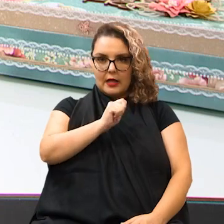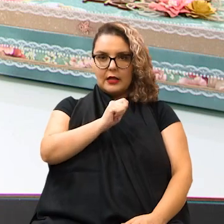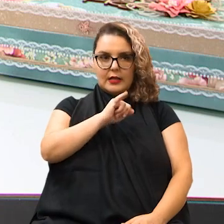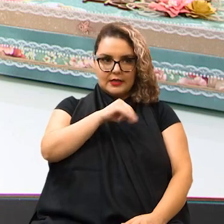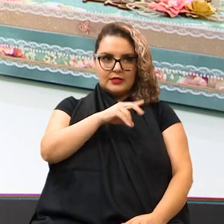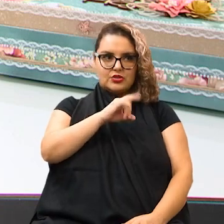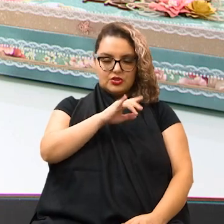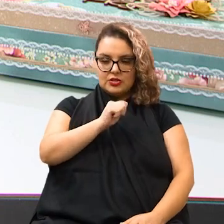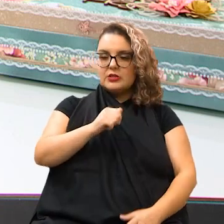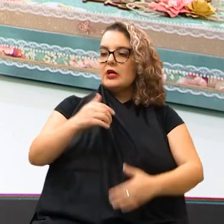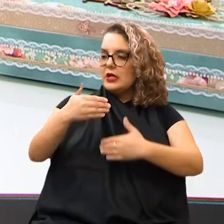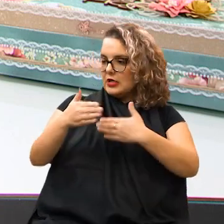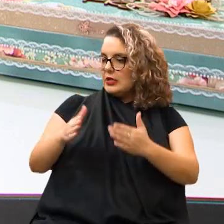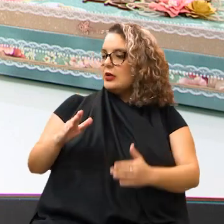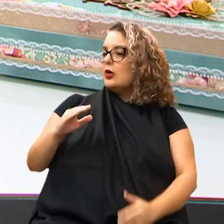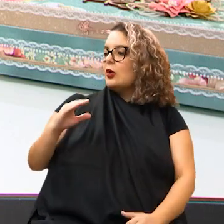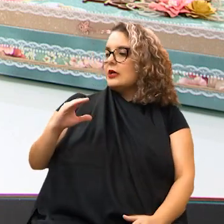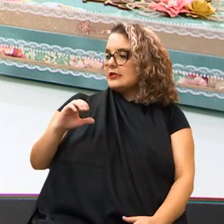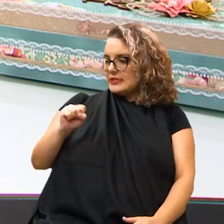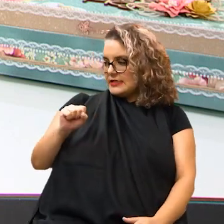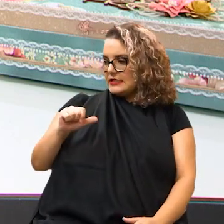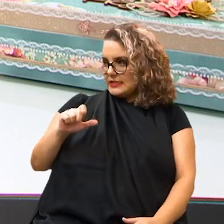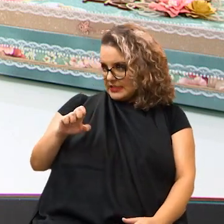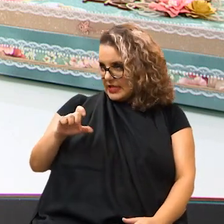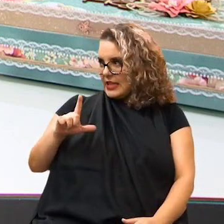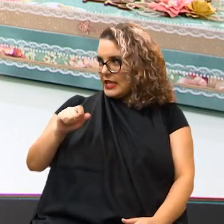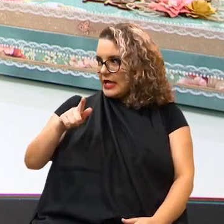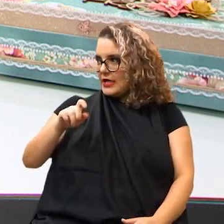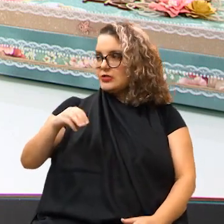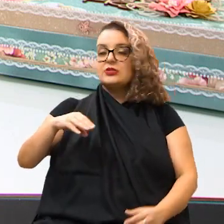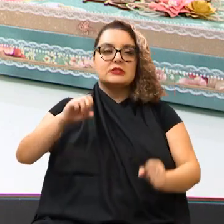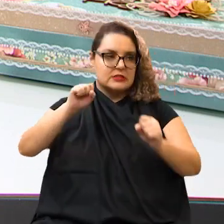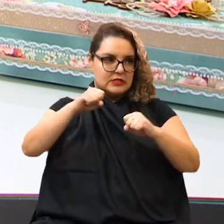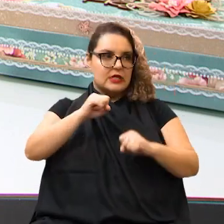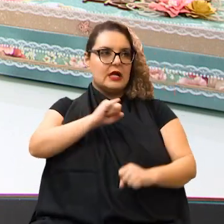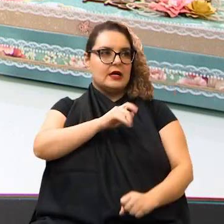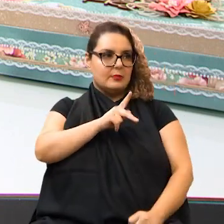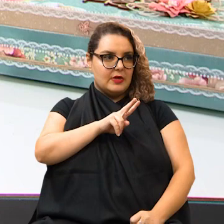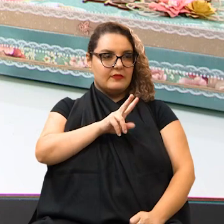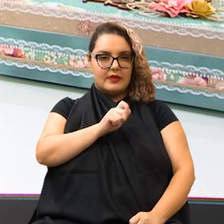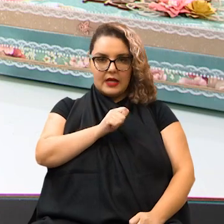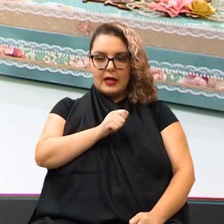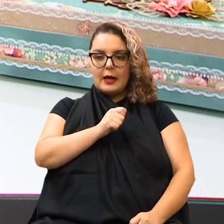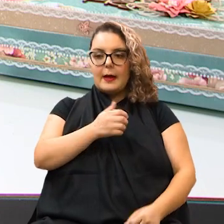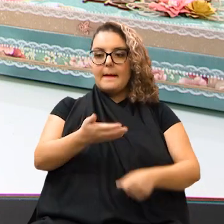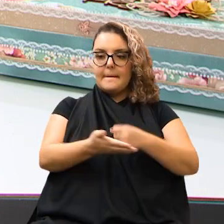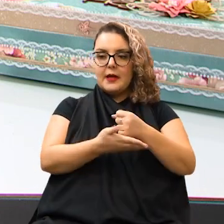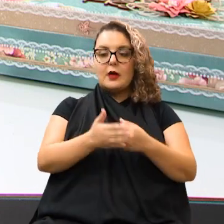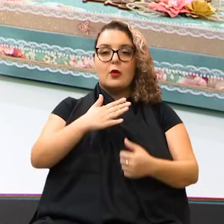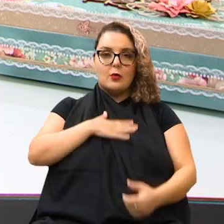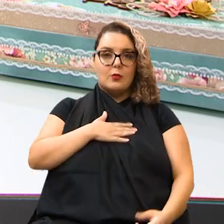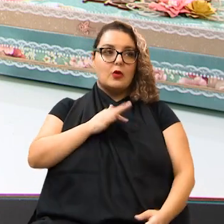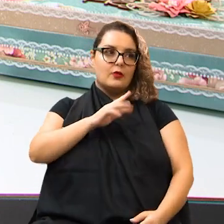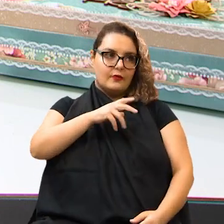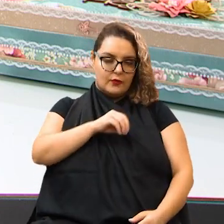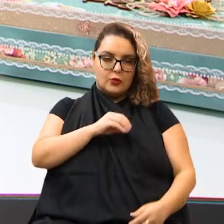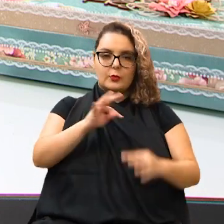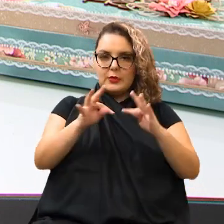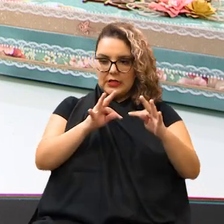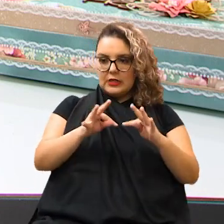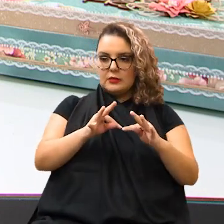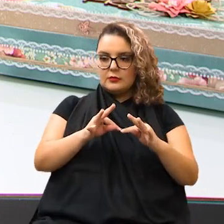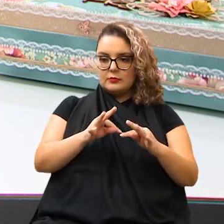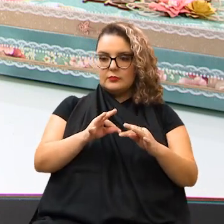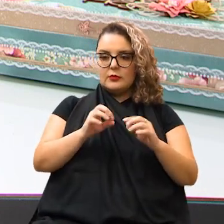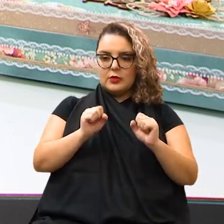Então tá? essa parte é a selagem da caixa. Isso, a selagem da caixa. Tá. Eu vou fazer aqui com a tinta PVA branca porque já vai ser o meu fundo para a